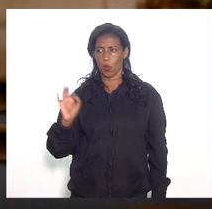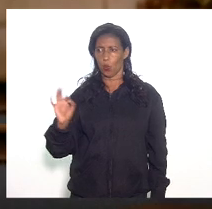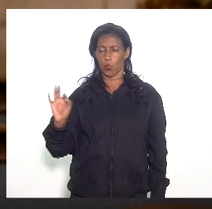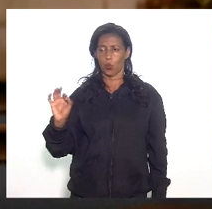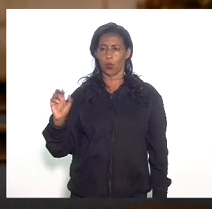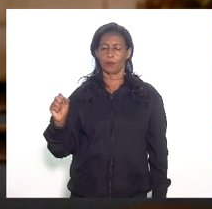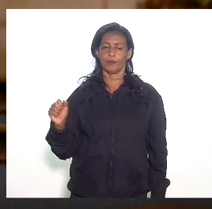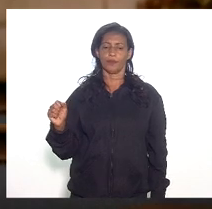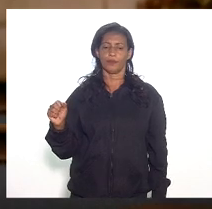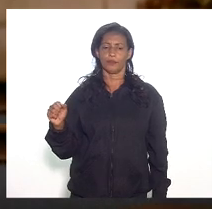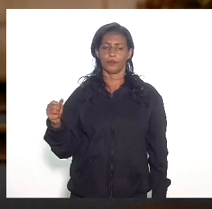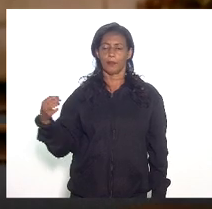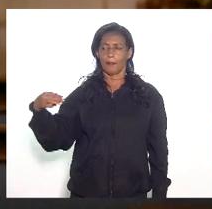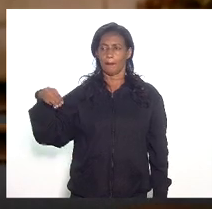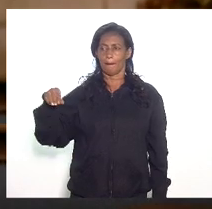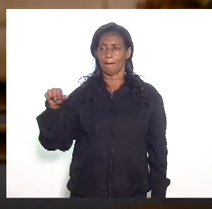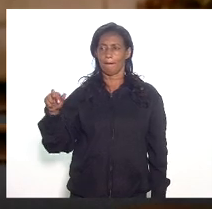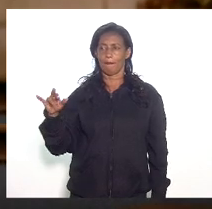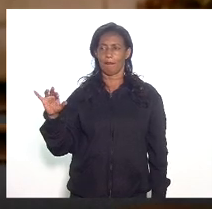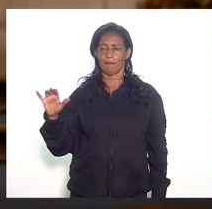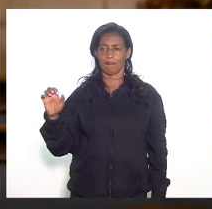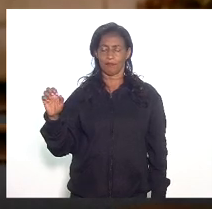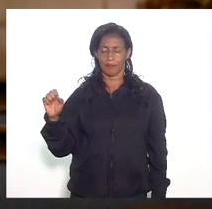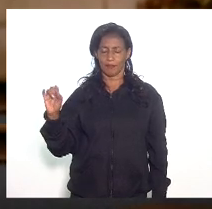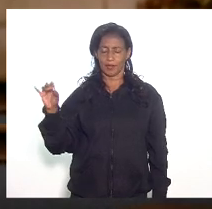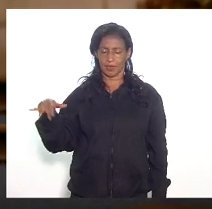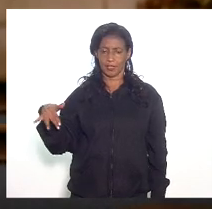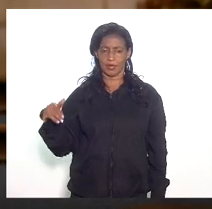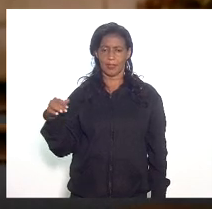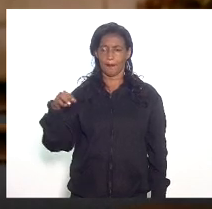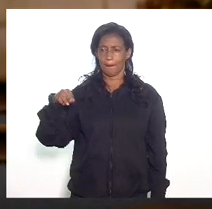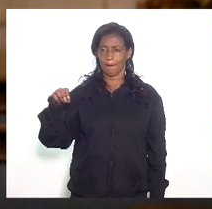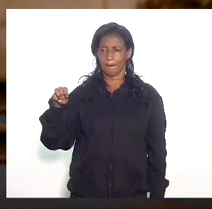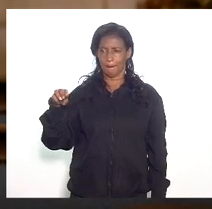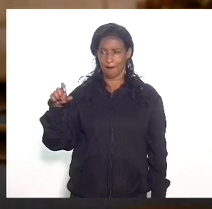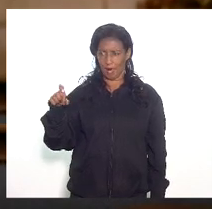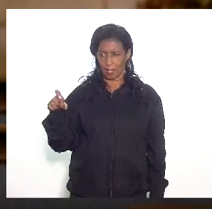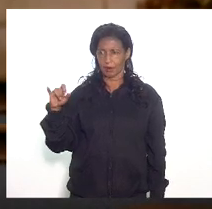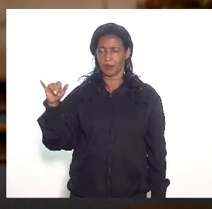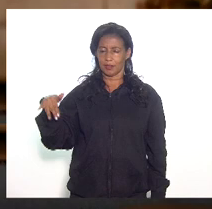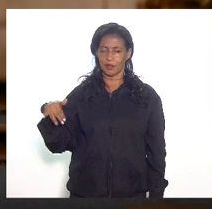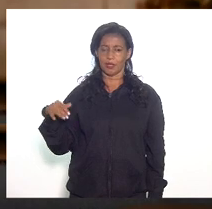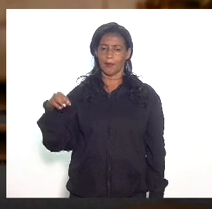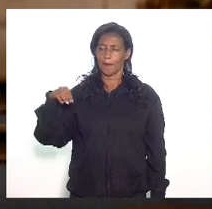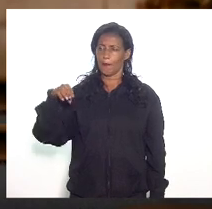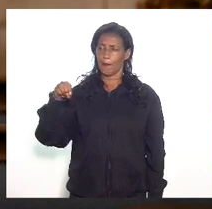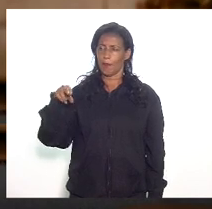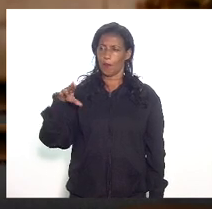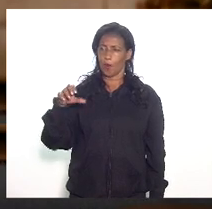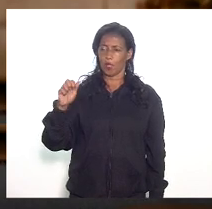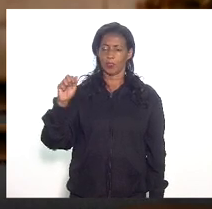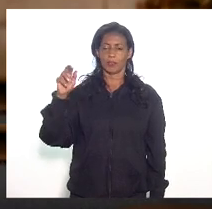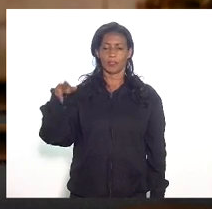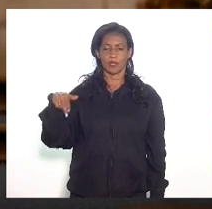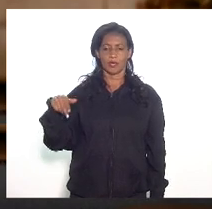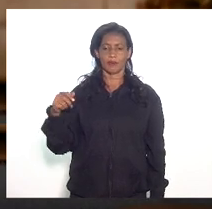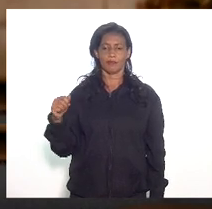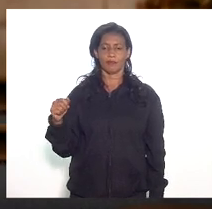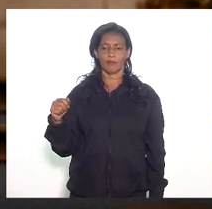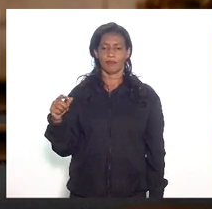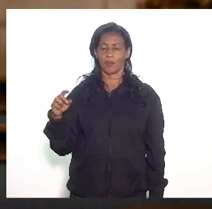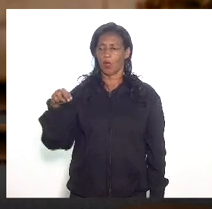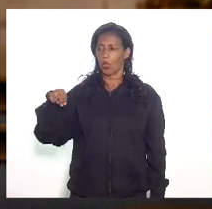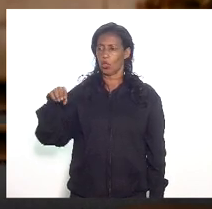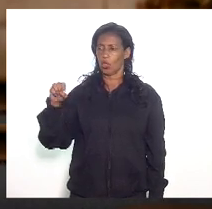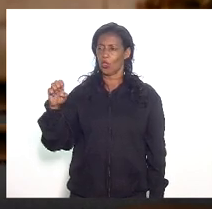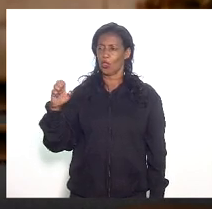deputada Marta Rocha sim deputado Max sim deputada Mônica Francisco sim deputado Noel